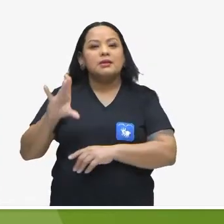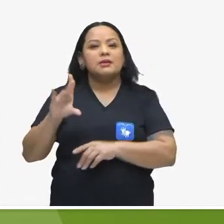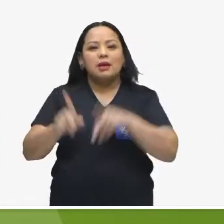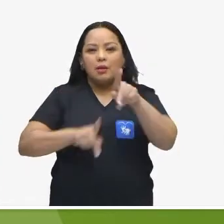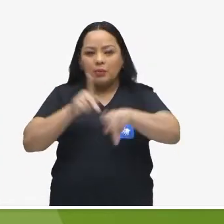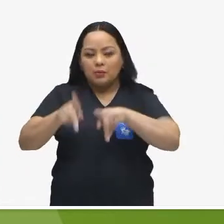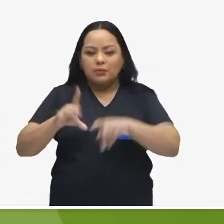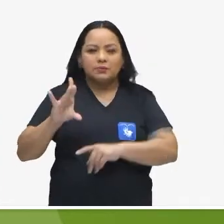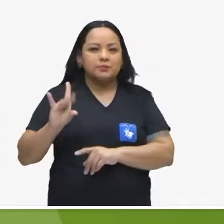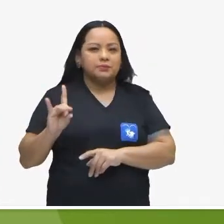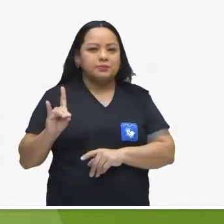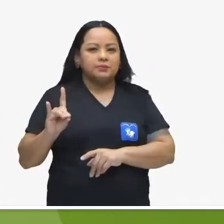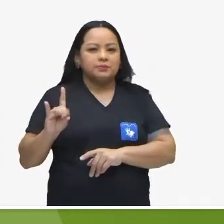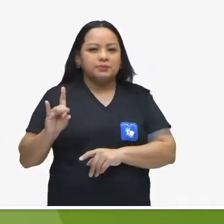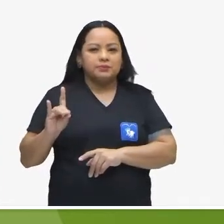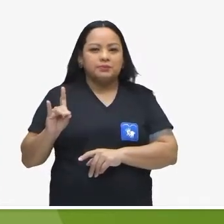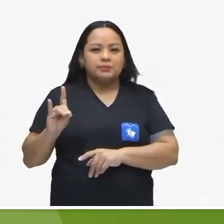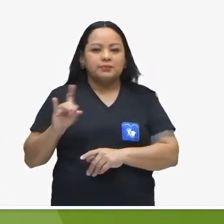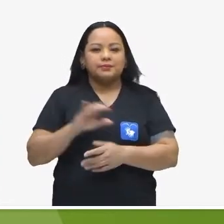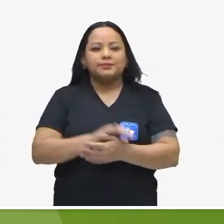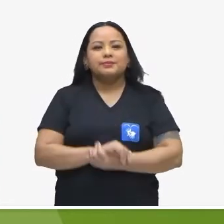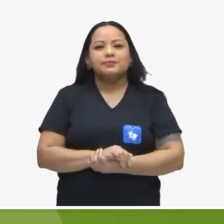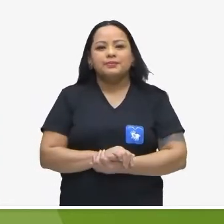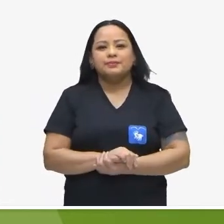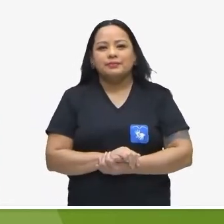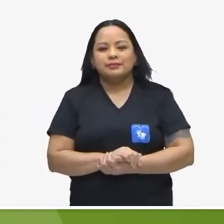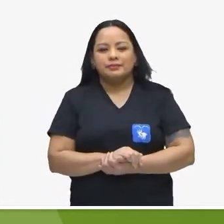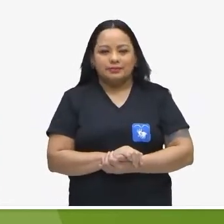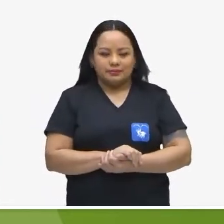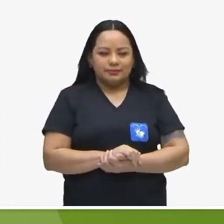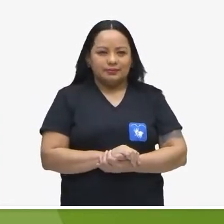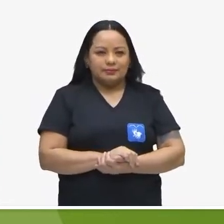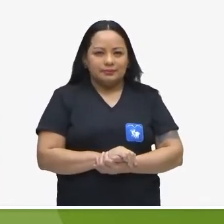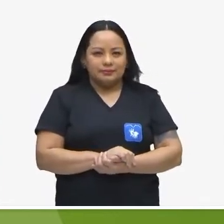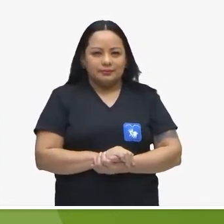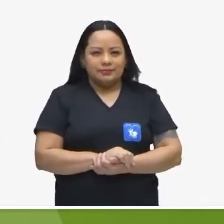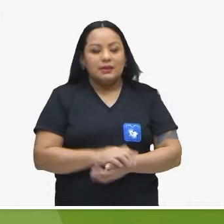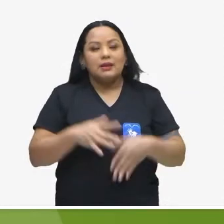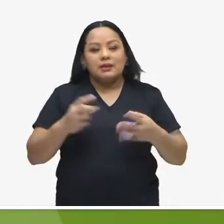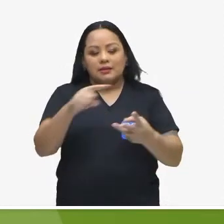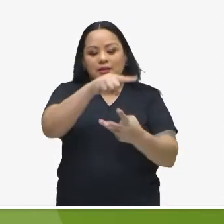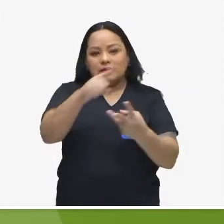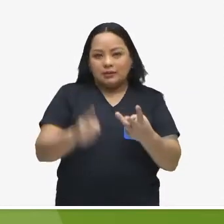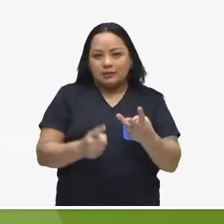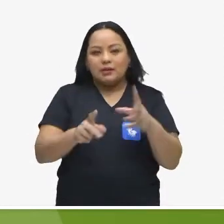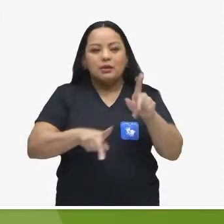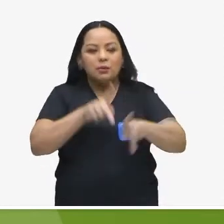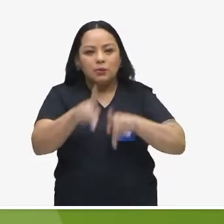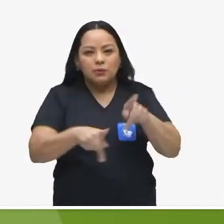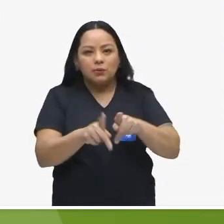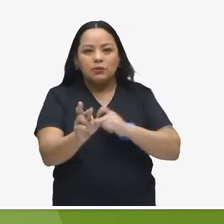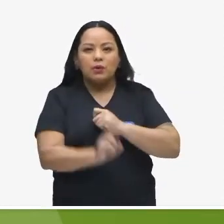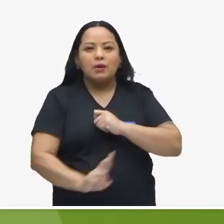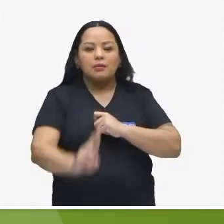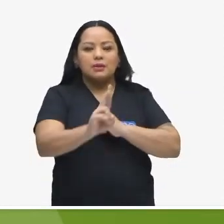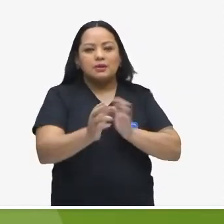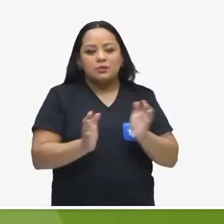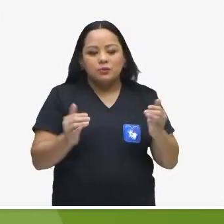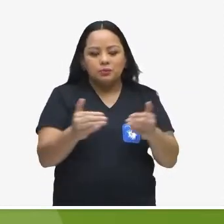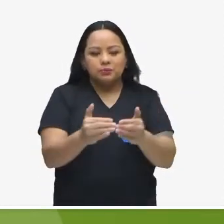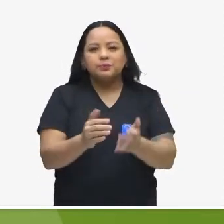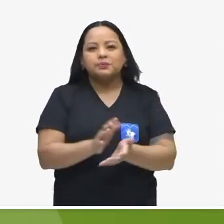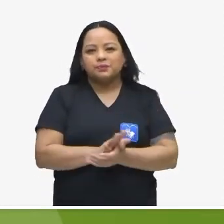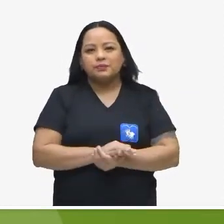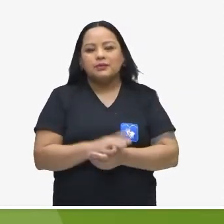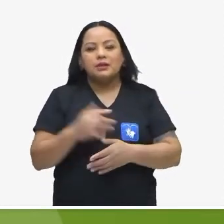tenho, a população das girafas. Essas 3 populações representam uma comunidade. Então,